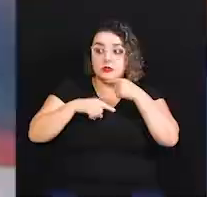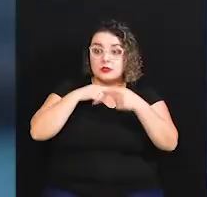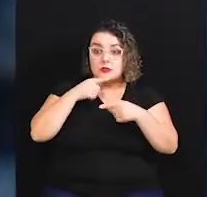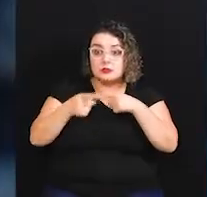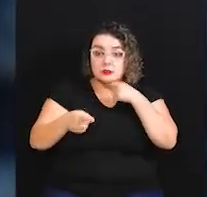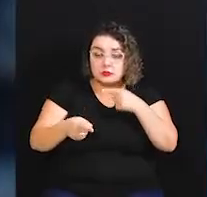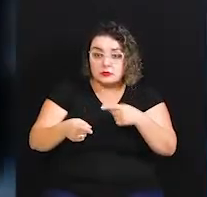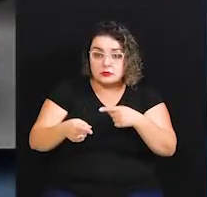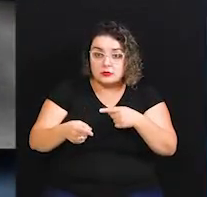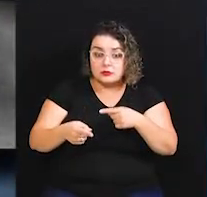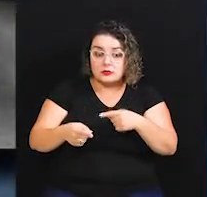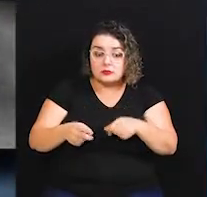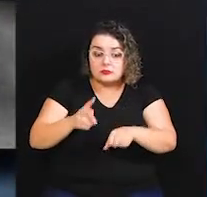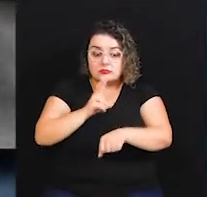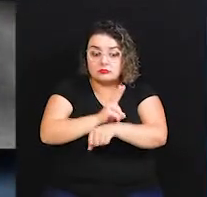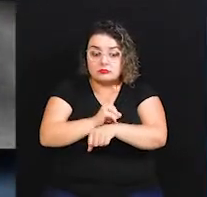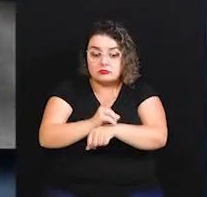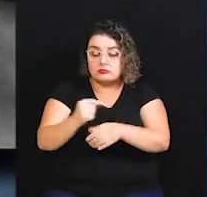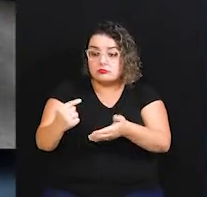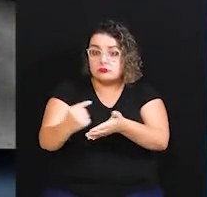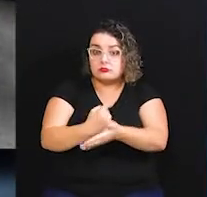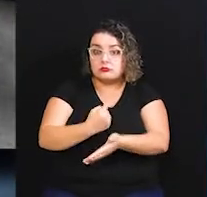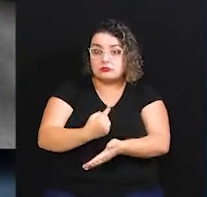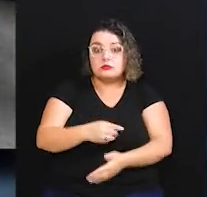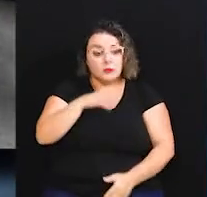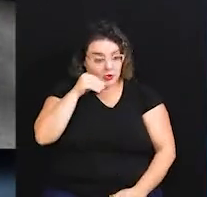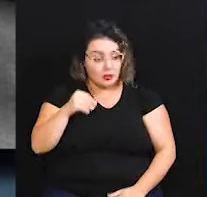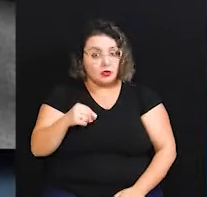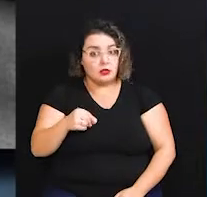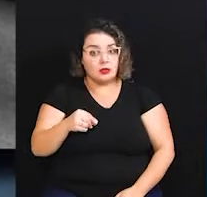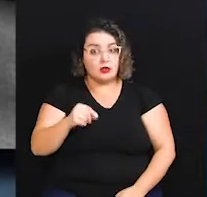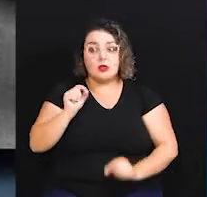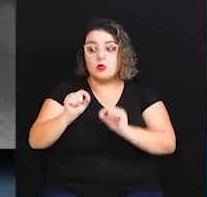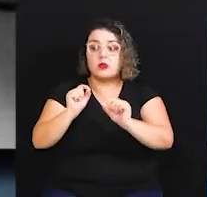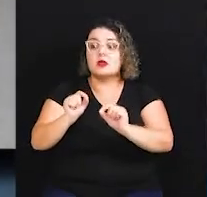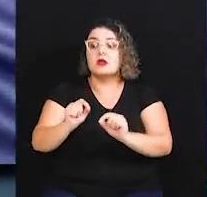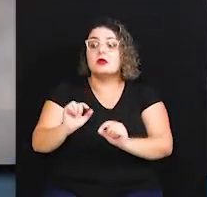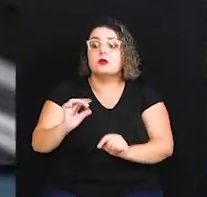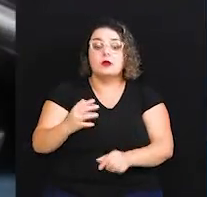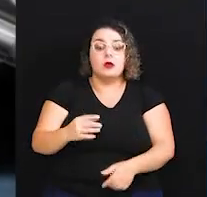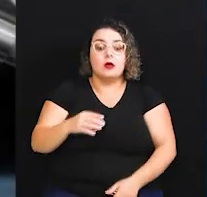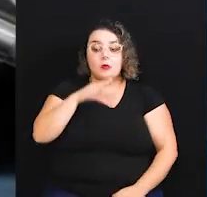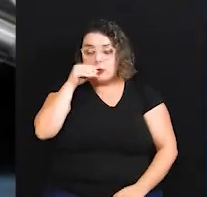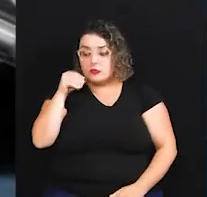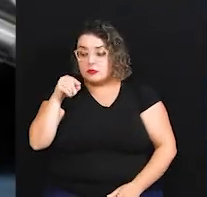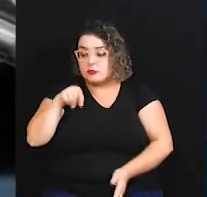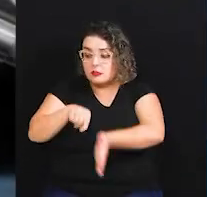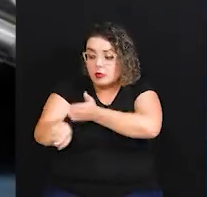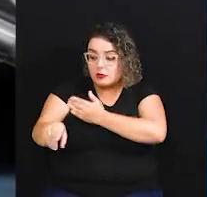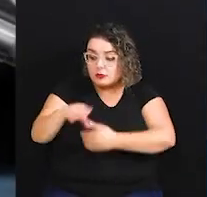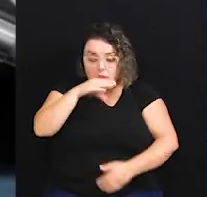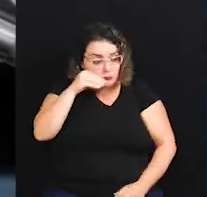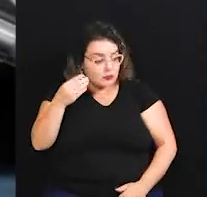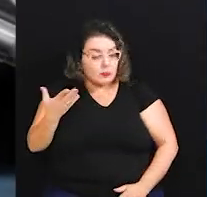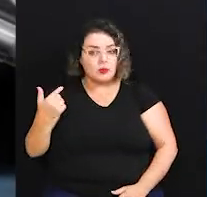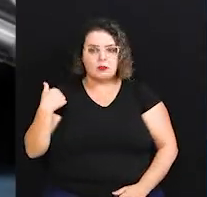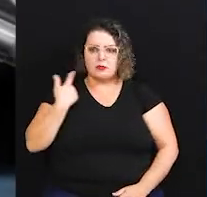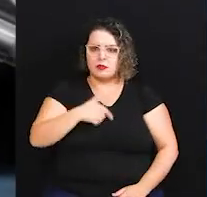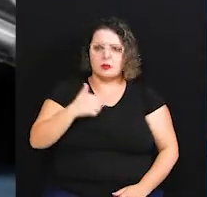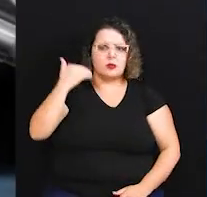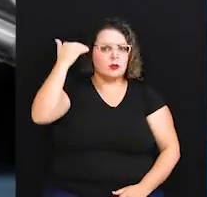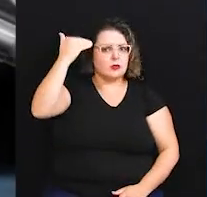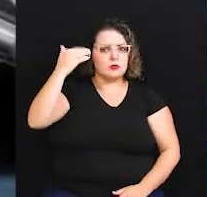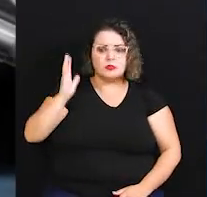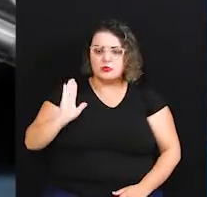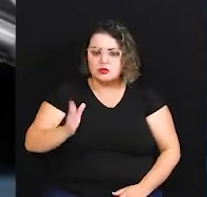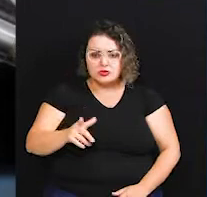dúvidas, e aí para quem, muitas das vezes eles perguntam? Para outro adolescente que também tem dúvida. Ninguém sabe muito bem para onde caminhar. Nós adultos já